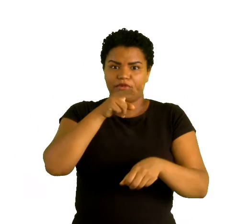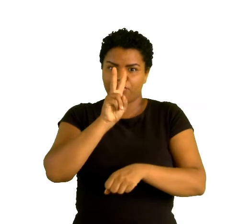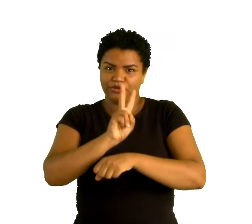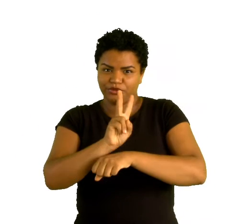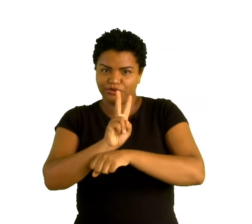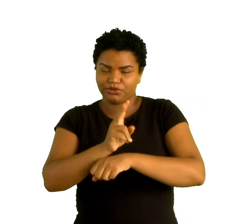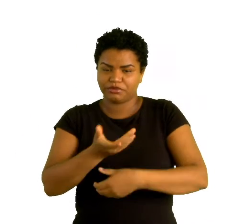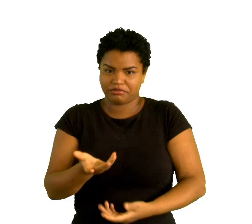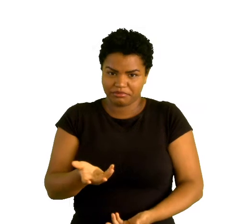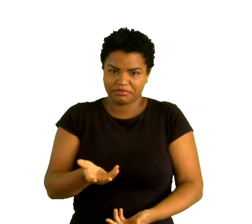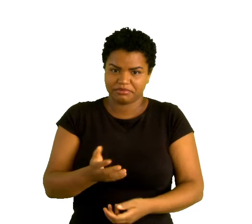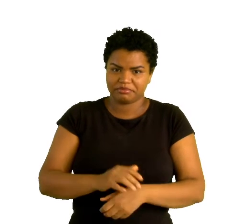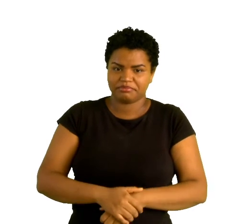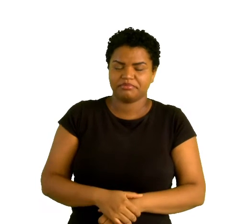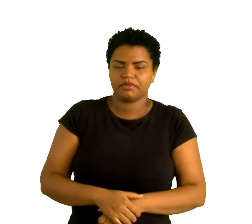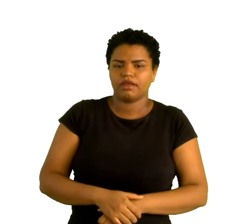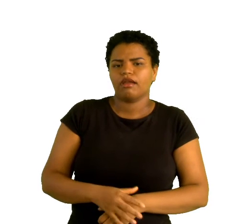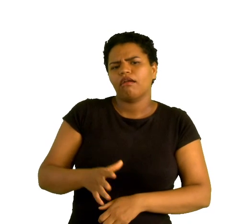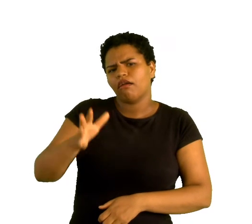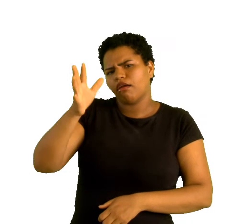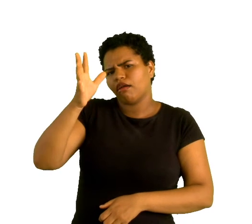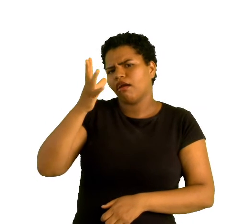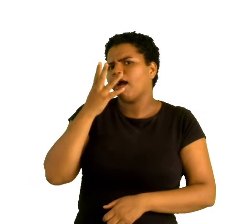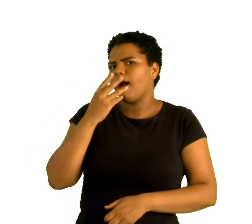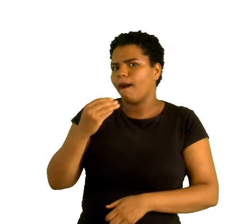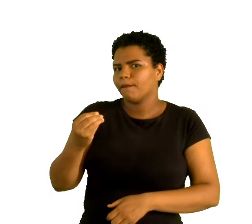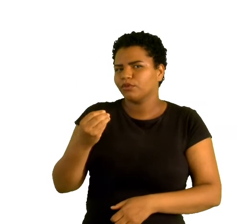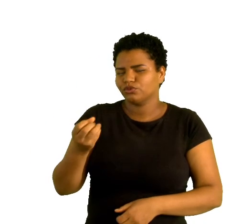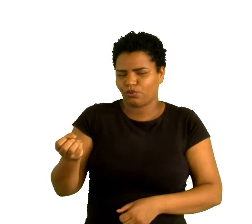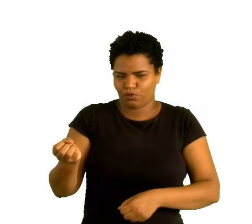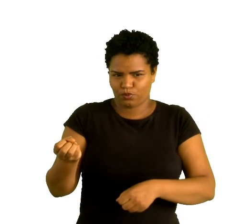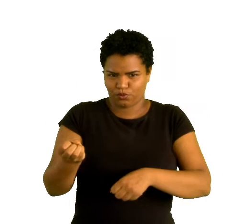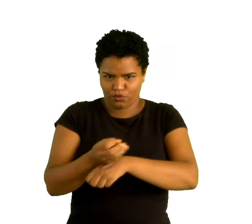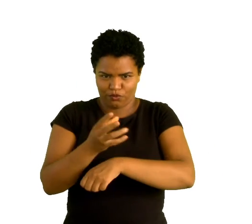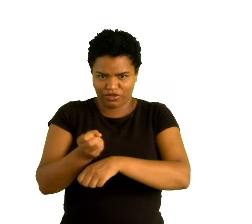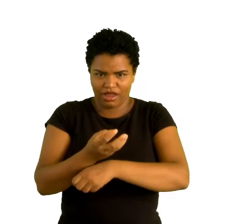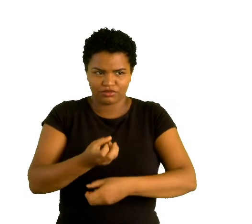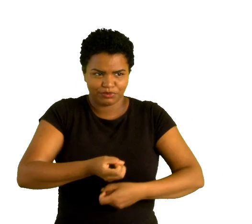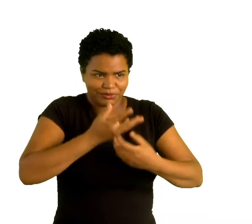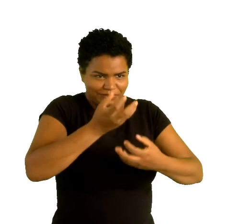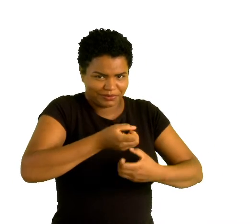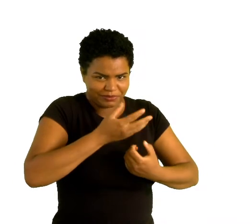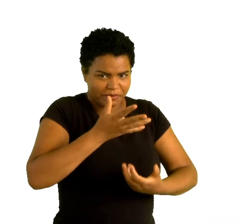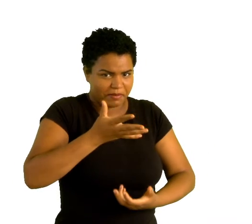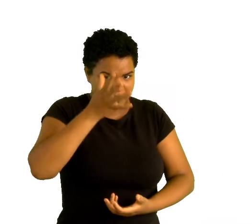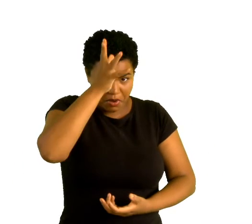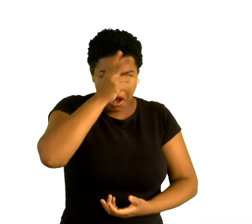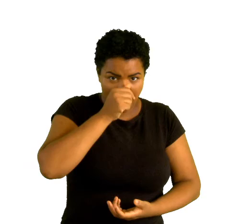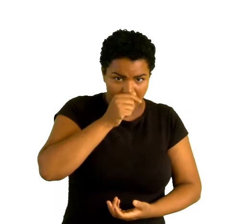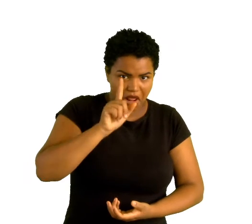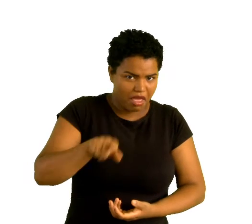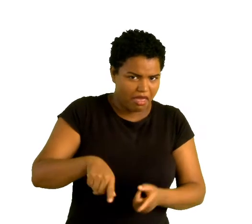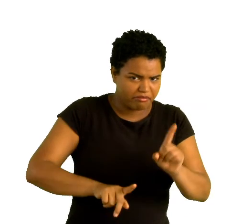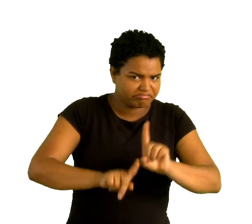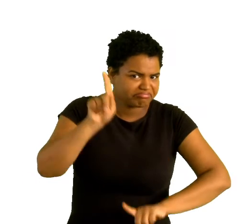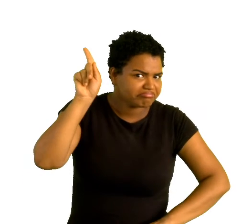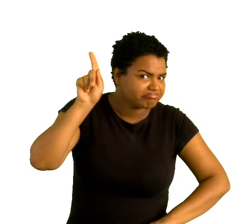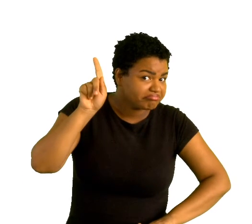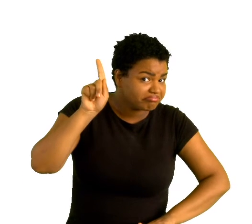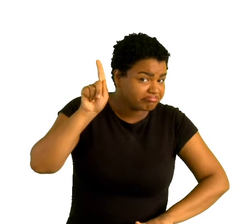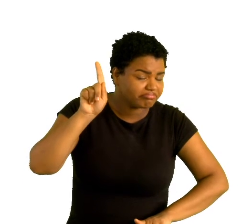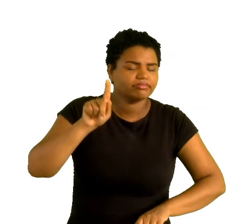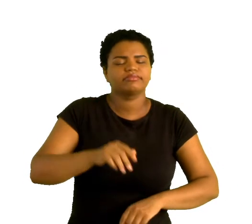raposa conta da novidade entre os animais para o galo? Será que essa é a parte mais